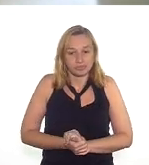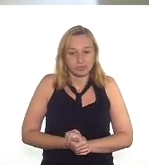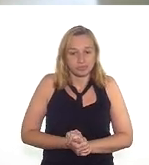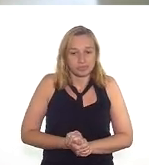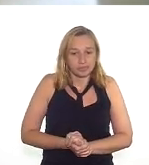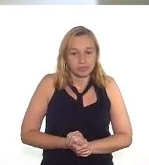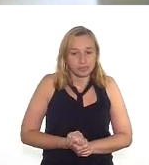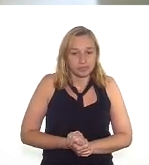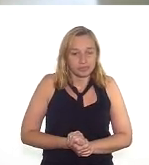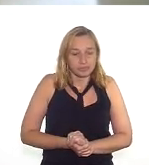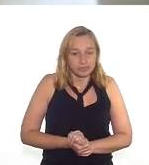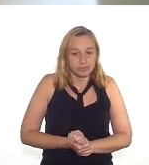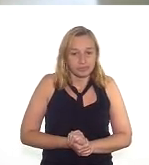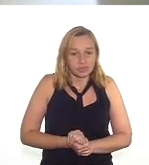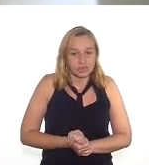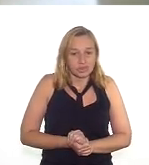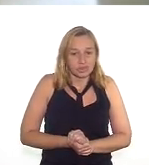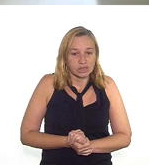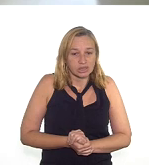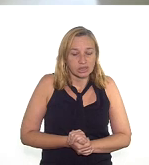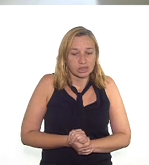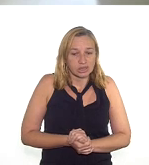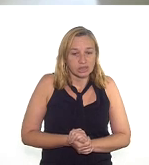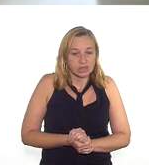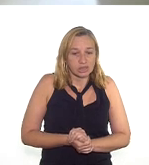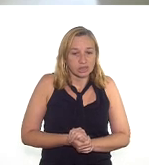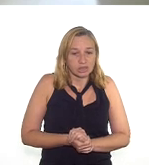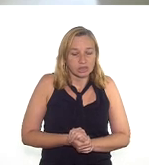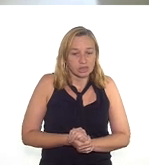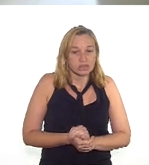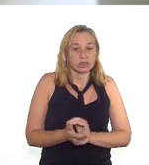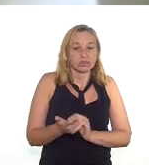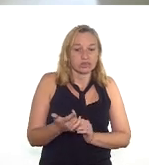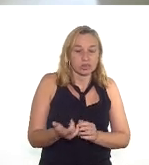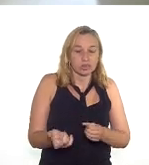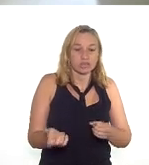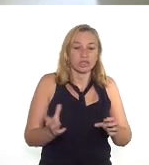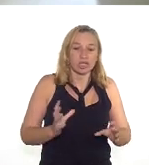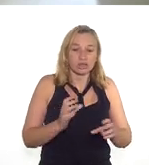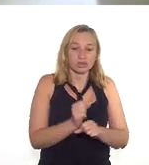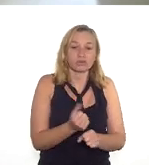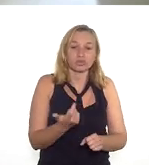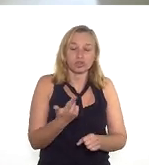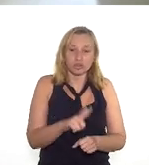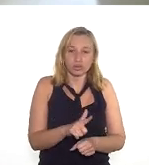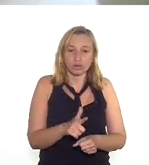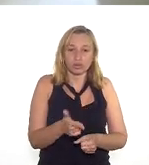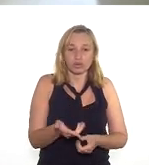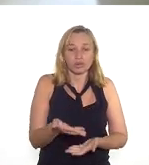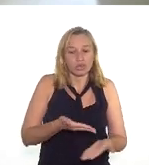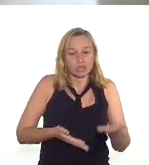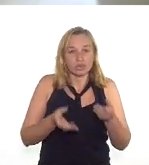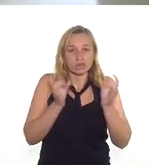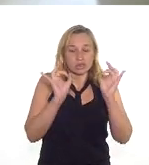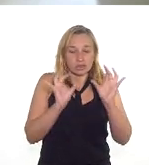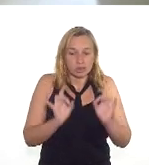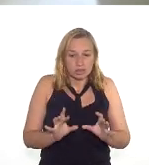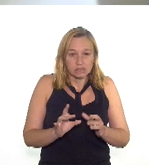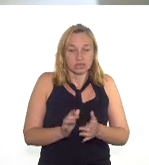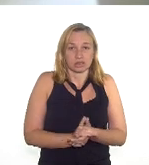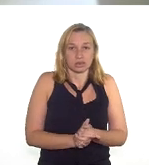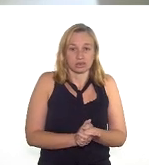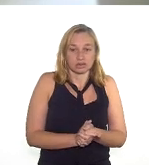a um recálculo da participação especial enquanto recálculo da